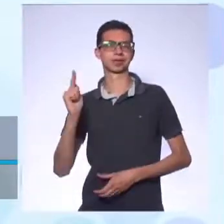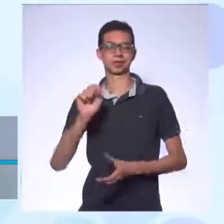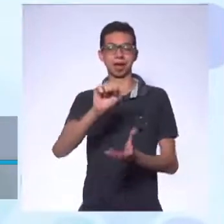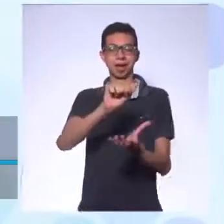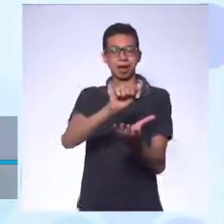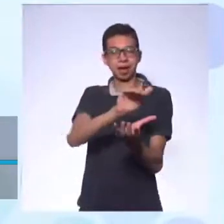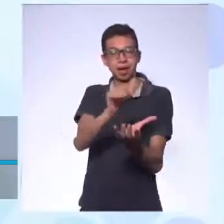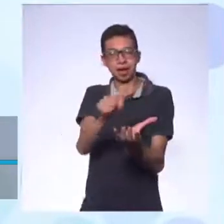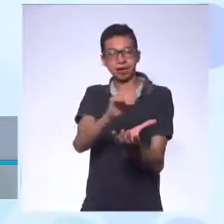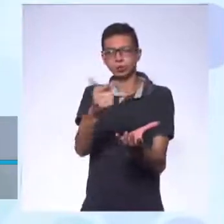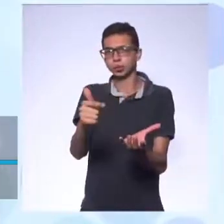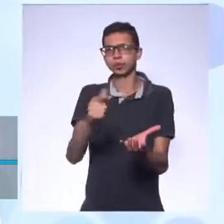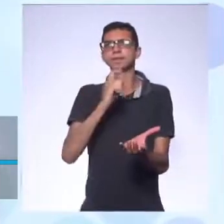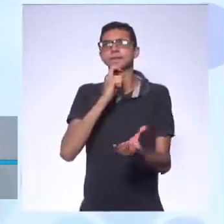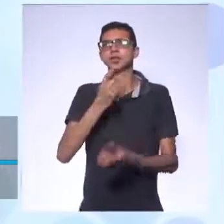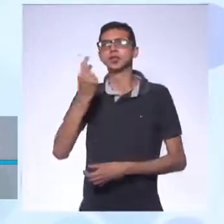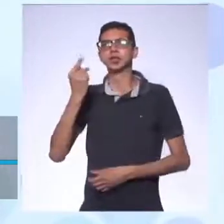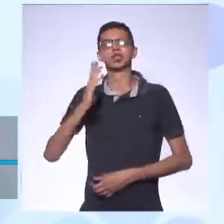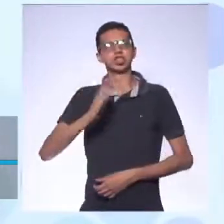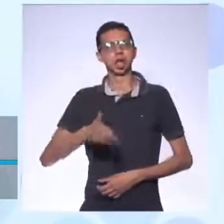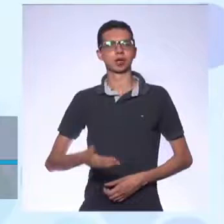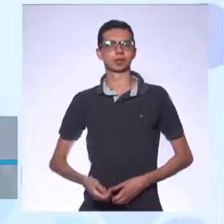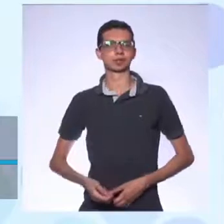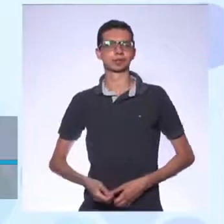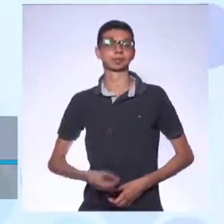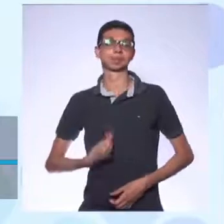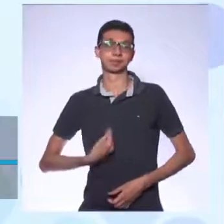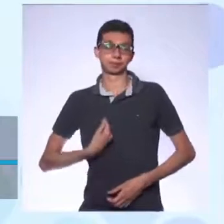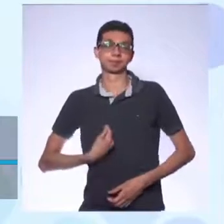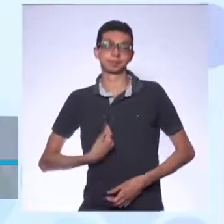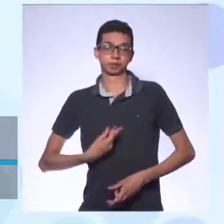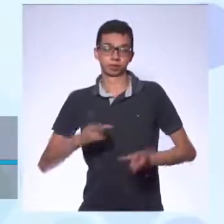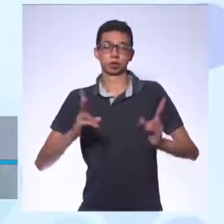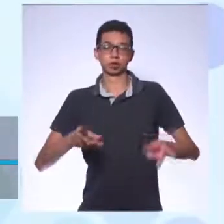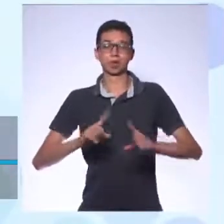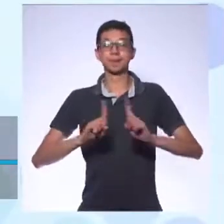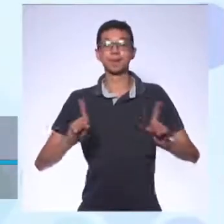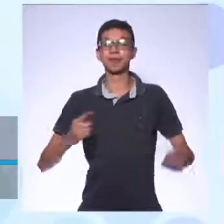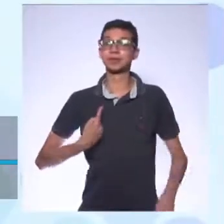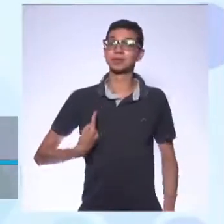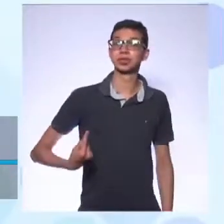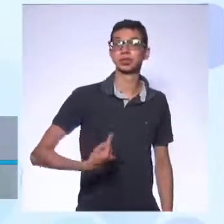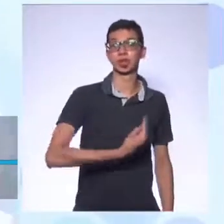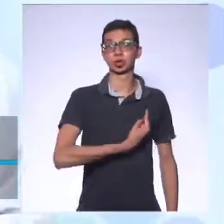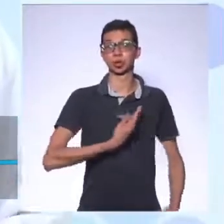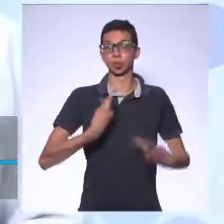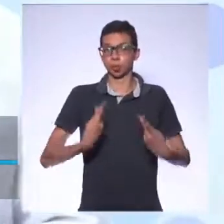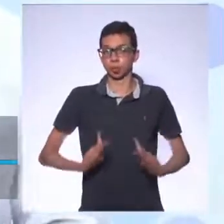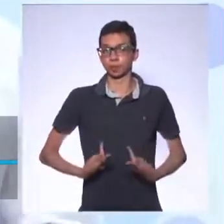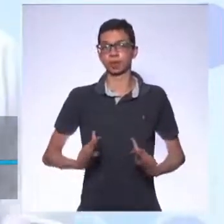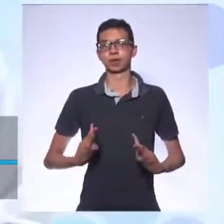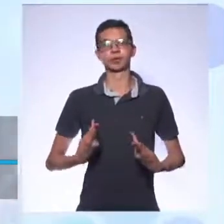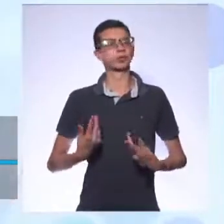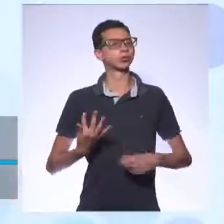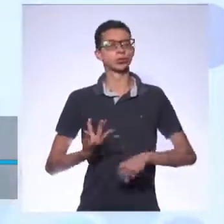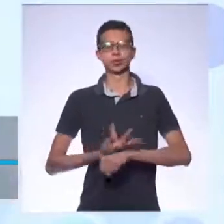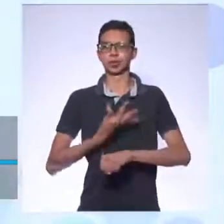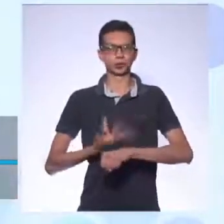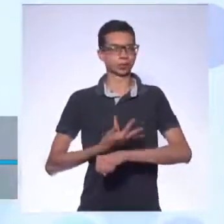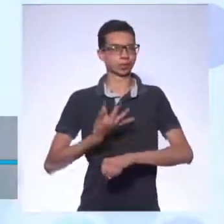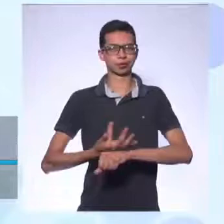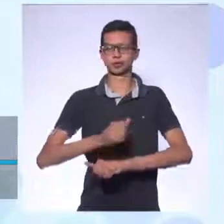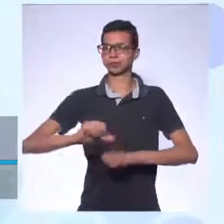aí. Nós é que não vamos suportar as mudanças que nós estamos causando. Tá? Então, eu sempre fico meio com o pé atrás quando a gente fala